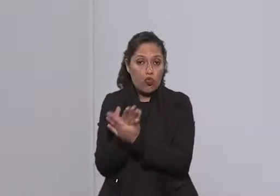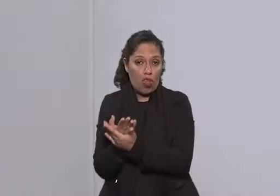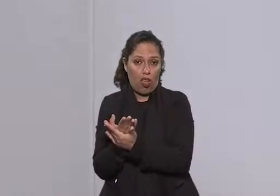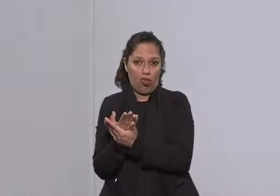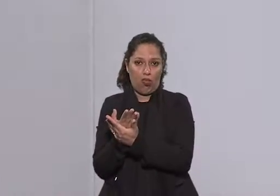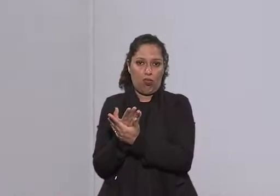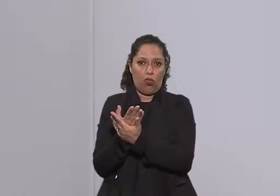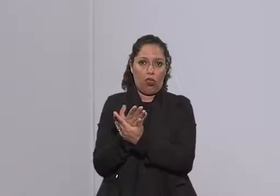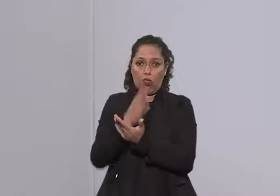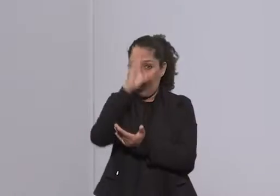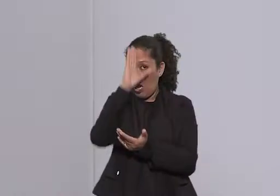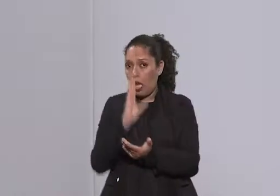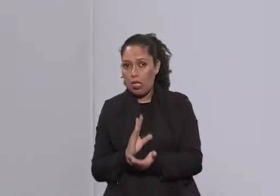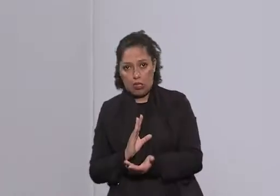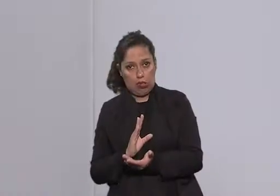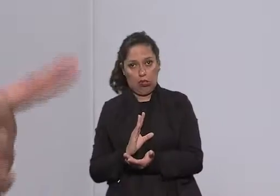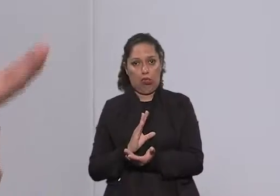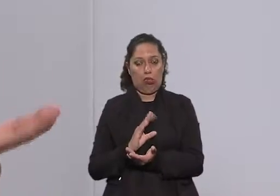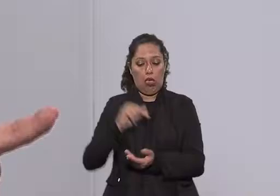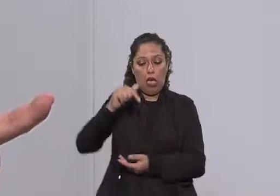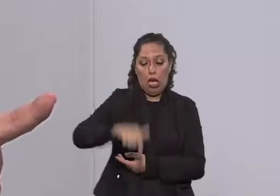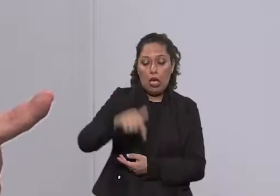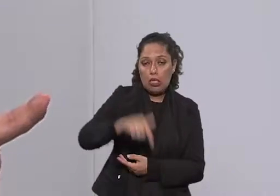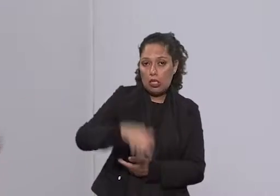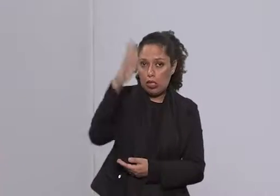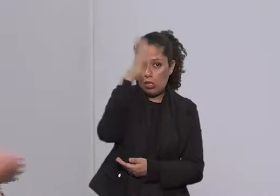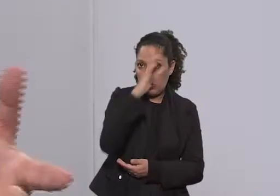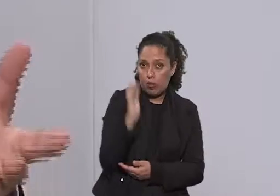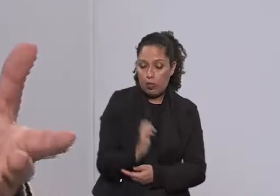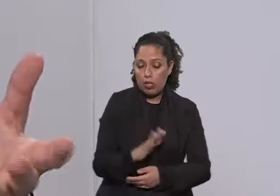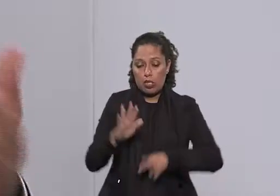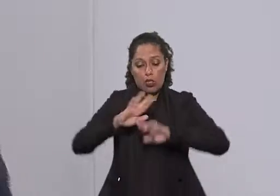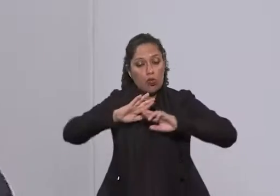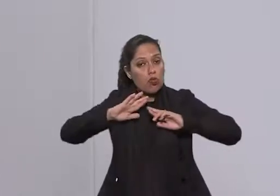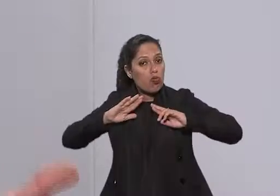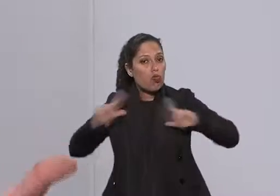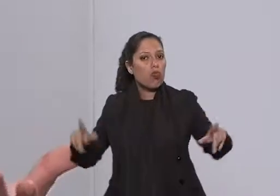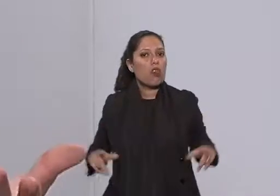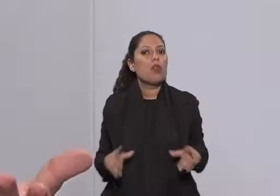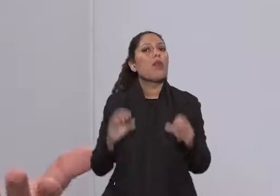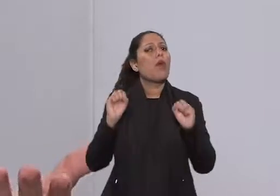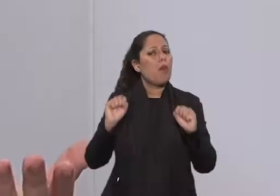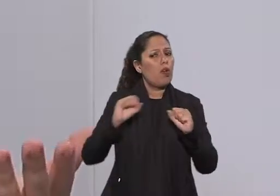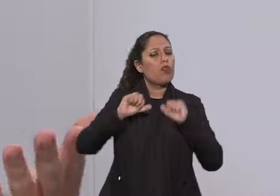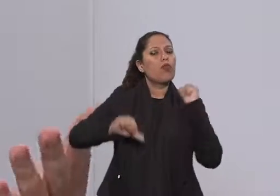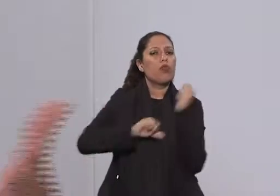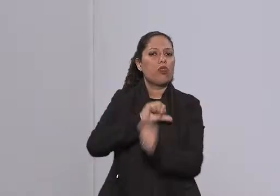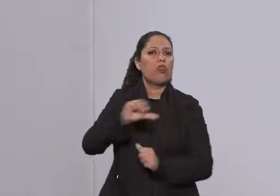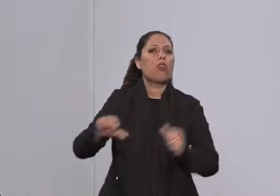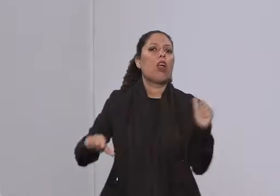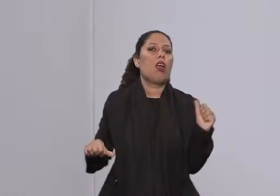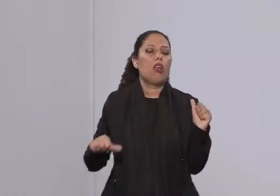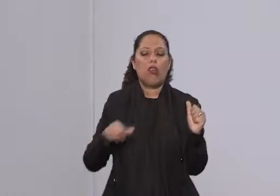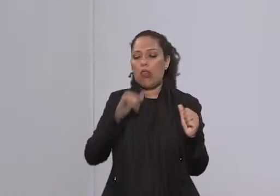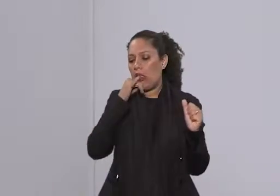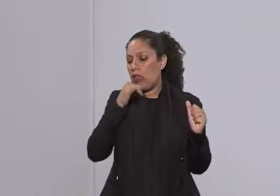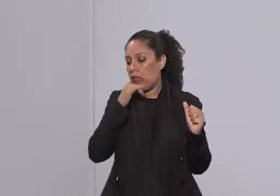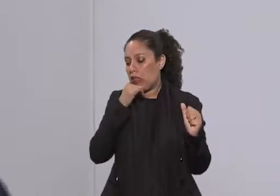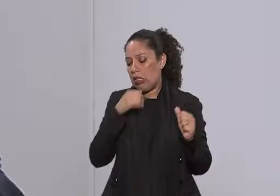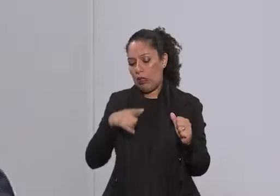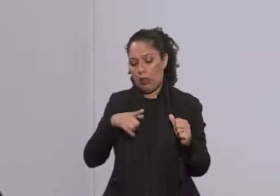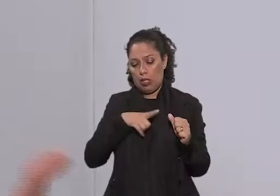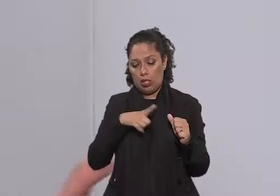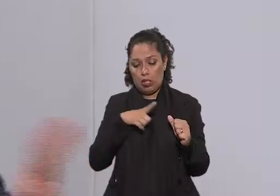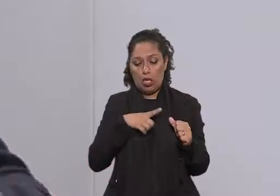universidades acho que até dão bolsas hoje mas não é uma prática tão valorizada como ao meu ver poderia ser não se pode por exemplo de time de futebol